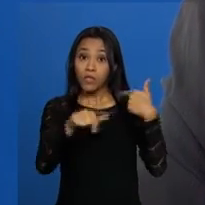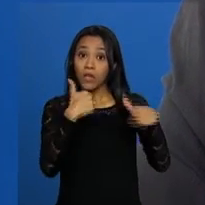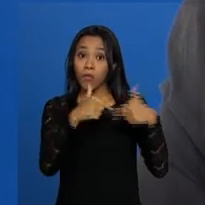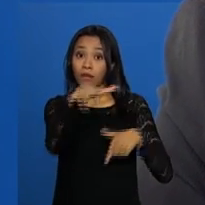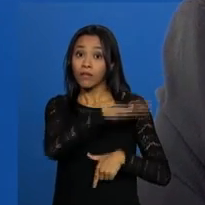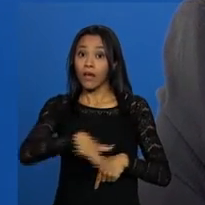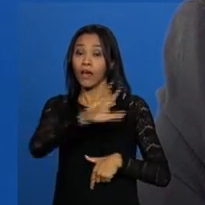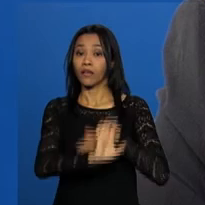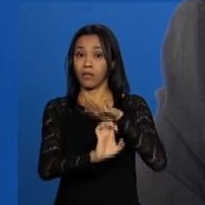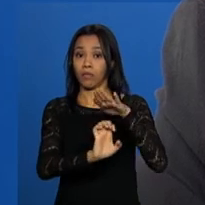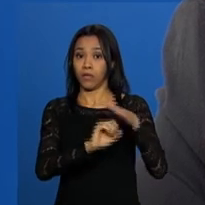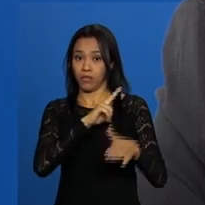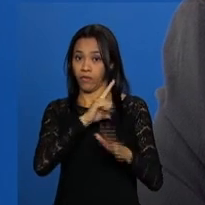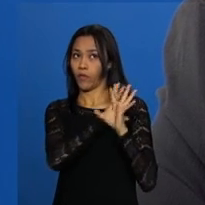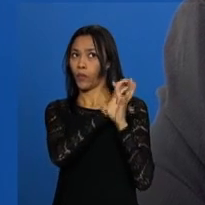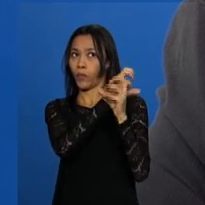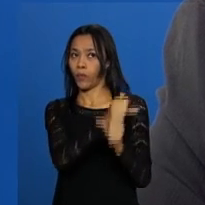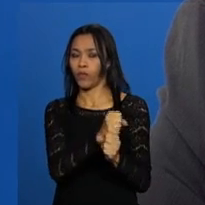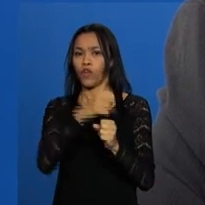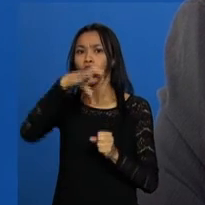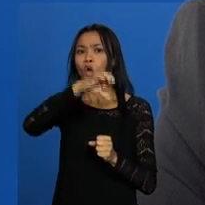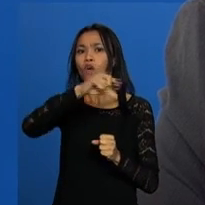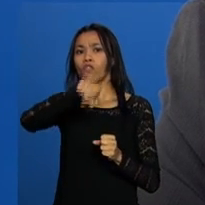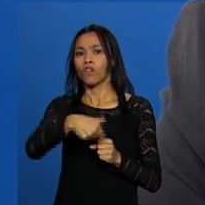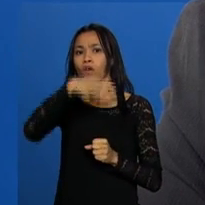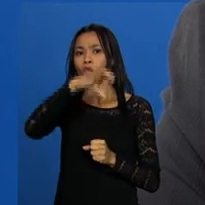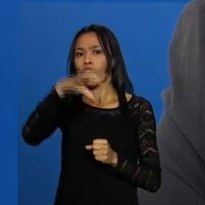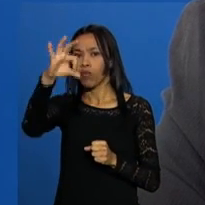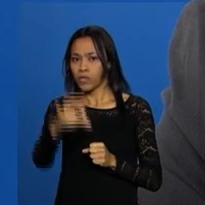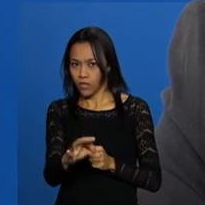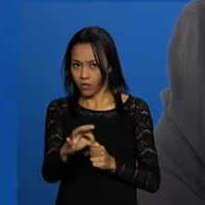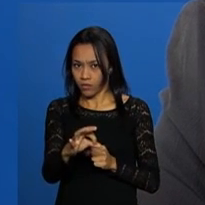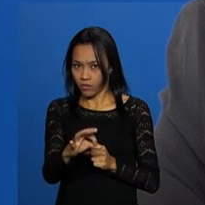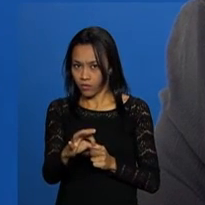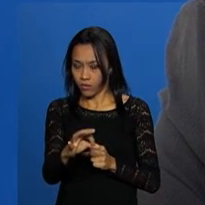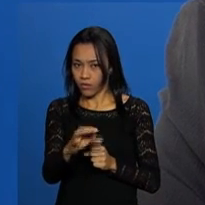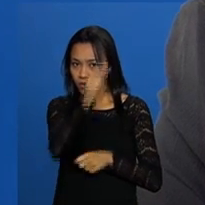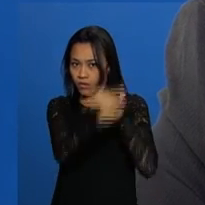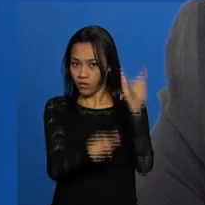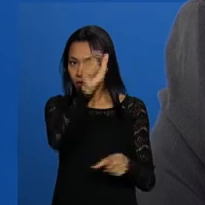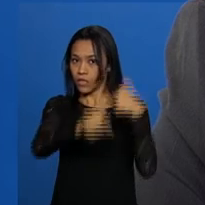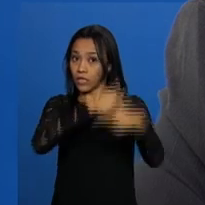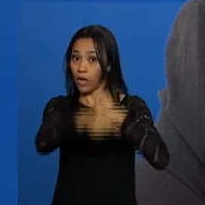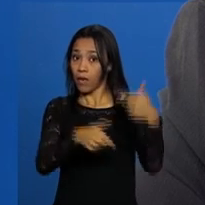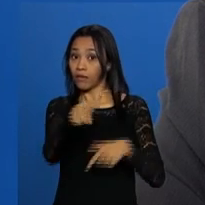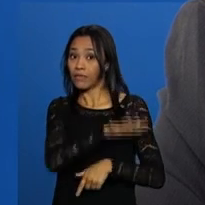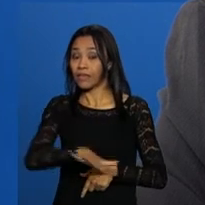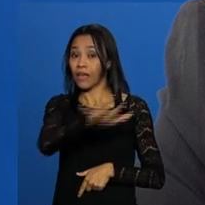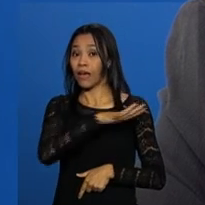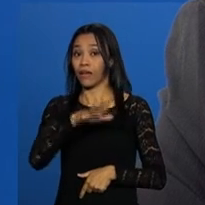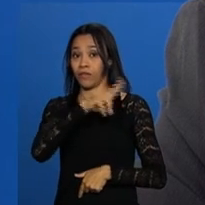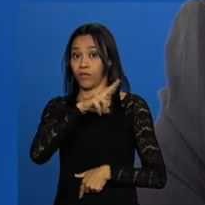acumulado nos últimos 12 meses foi de 9,9% dos trabalhadores empregados do setor privado com